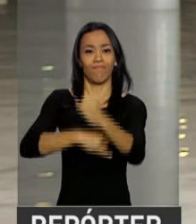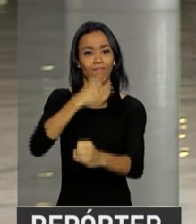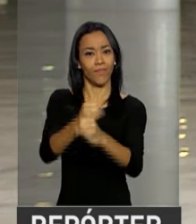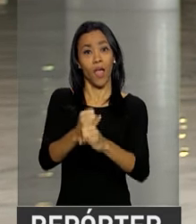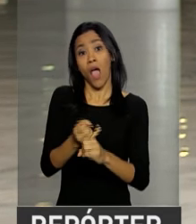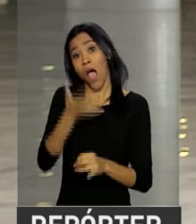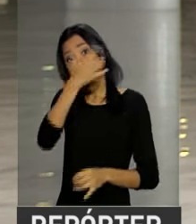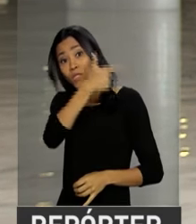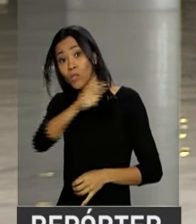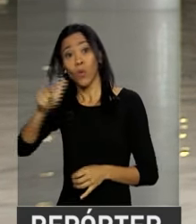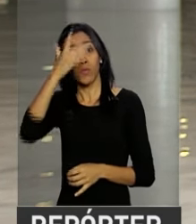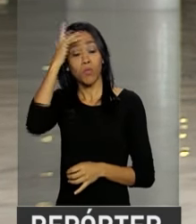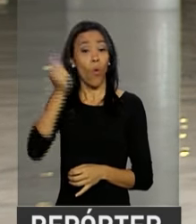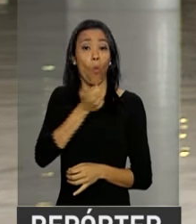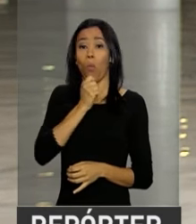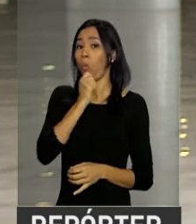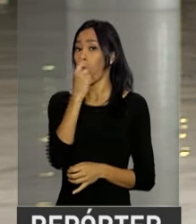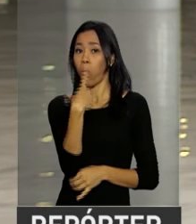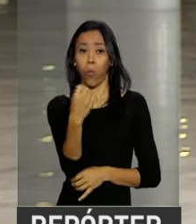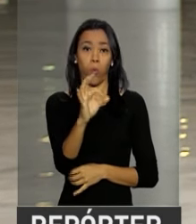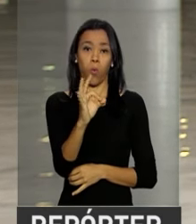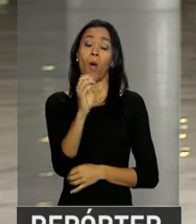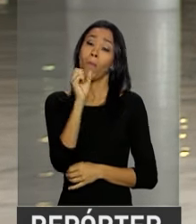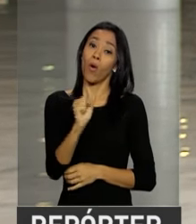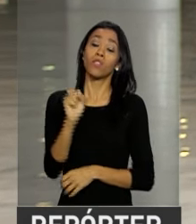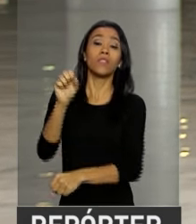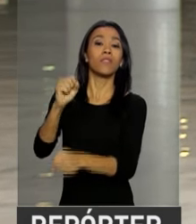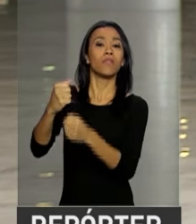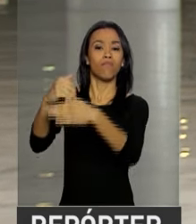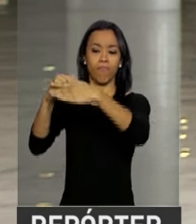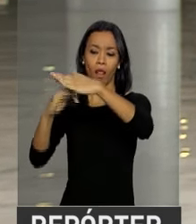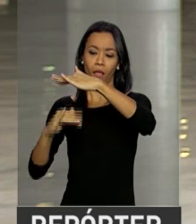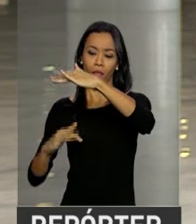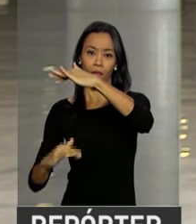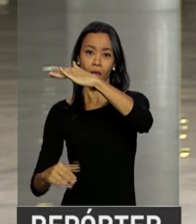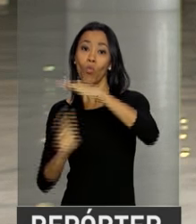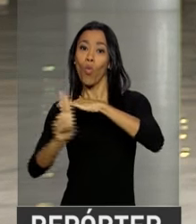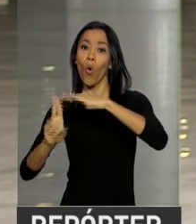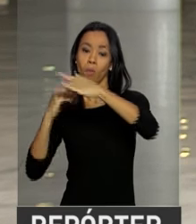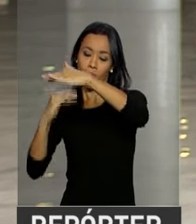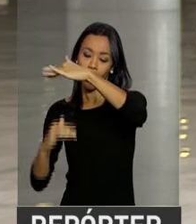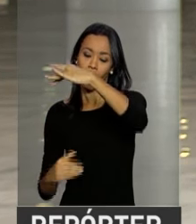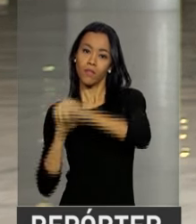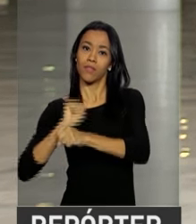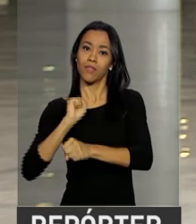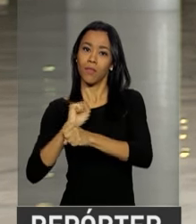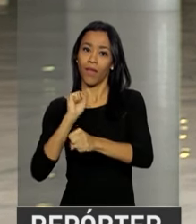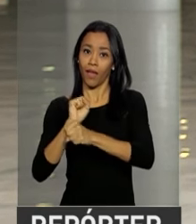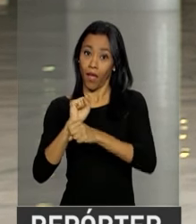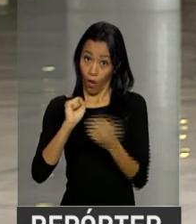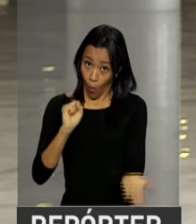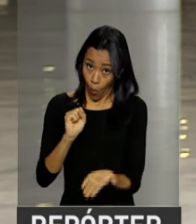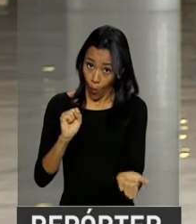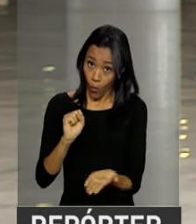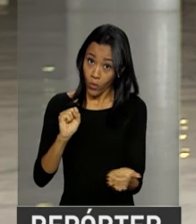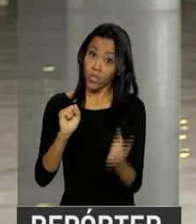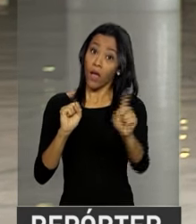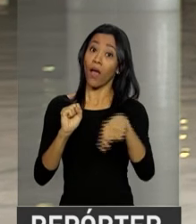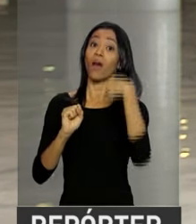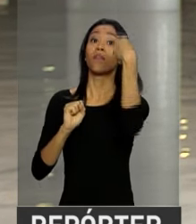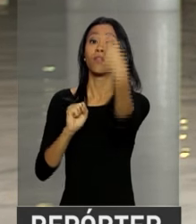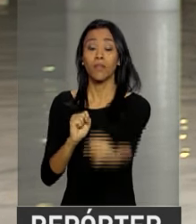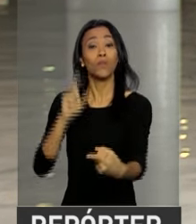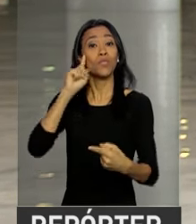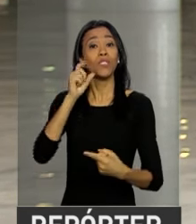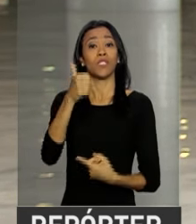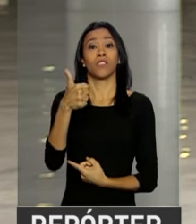foram selecionados ainda podem fazer a opção por entrar na lista de espera do SISU a partir de hoje até o próximo dia